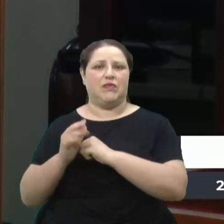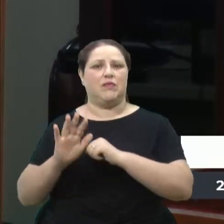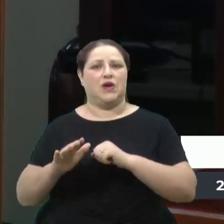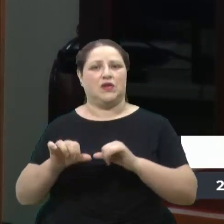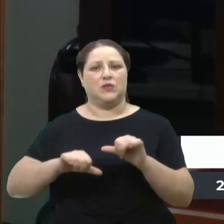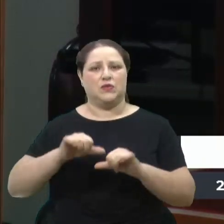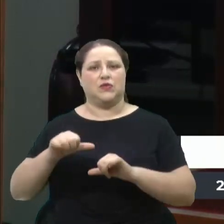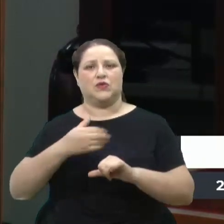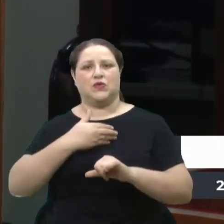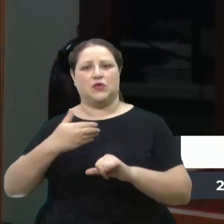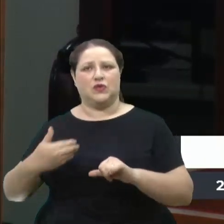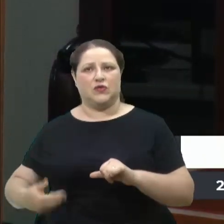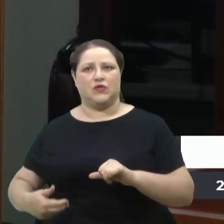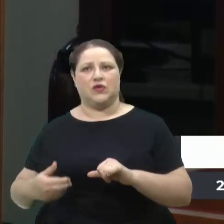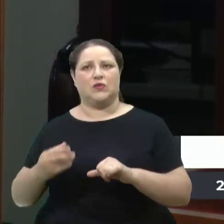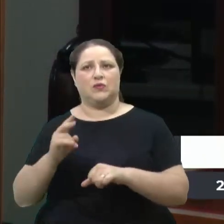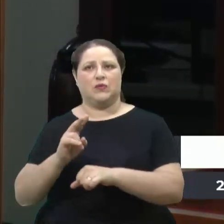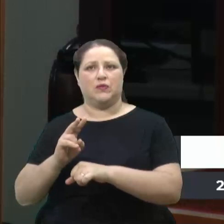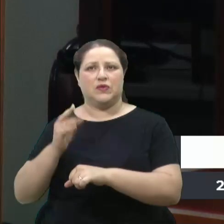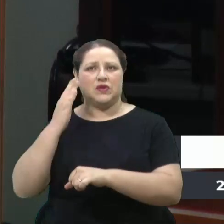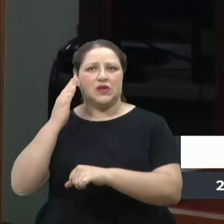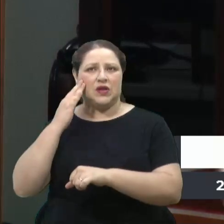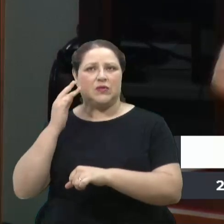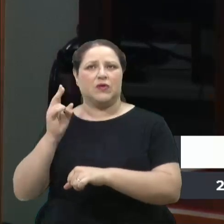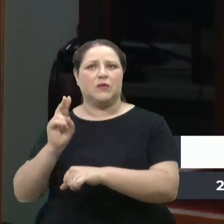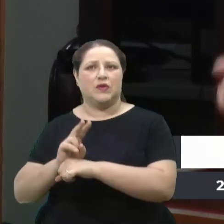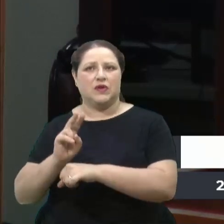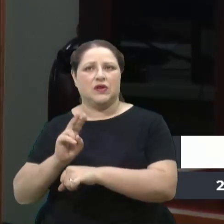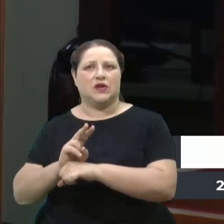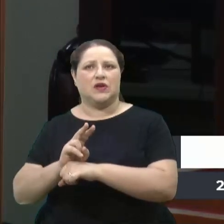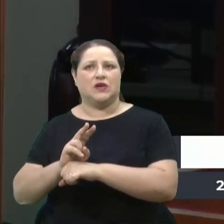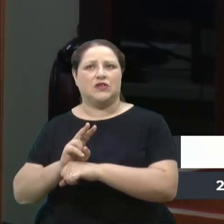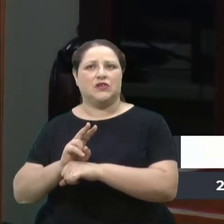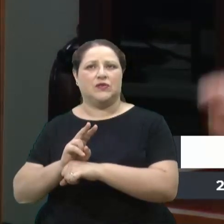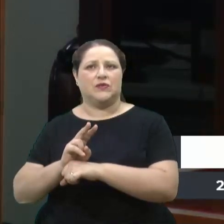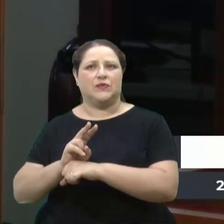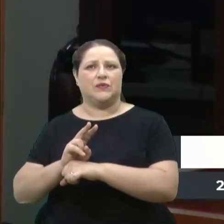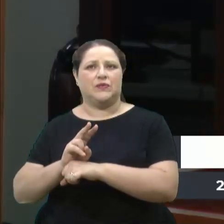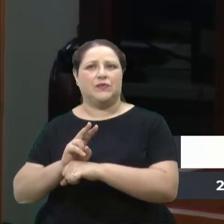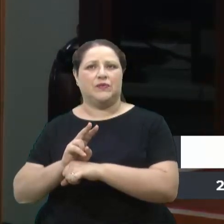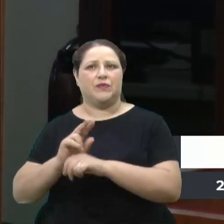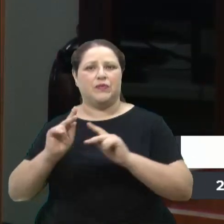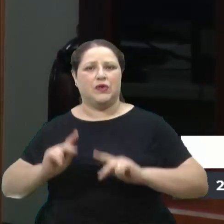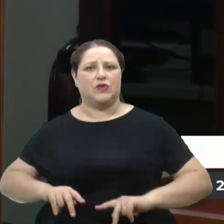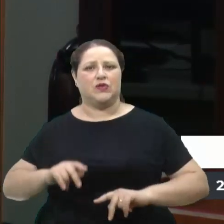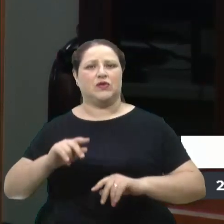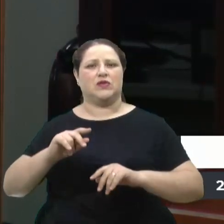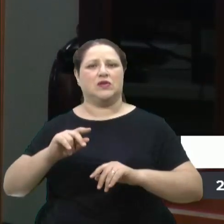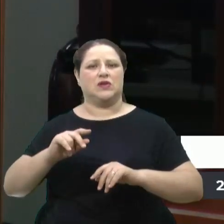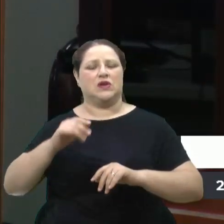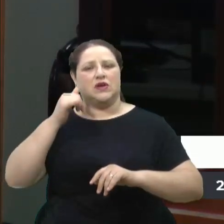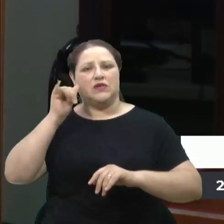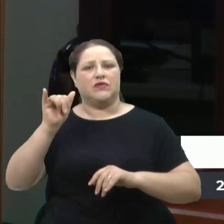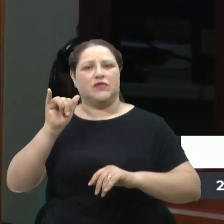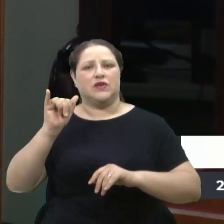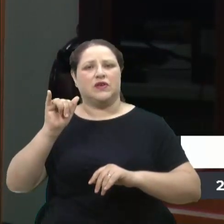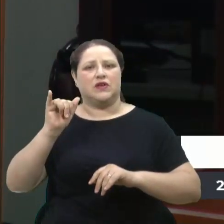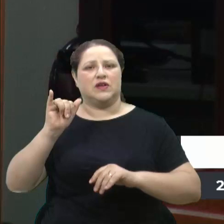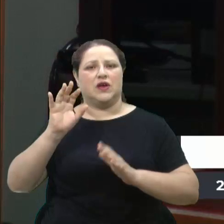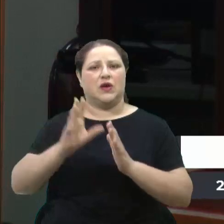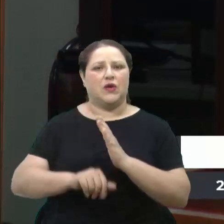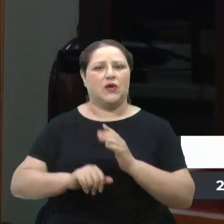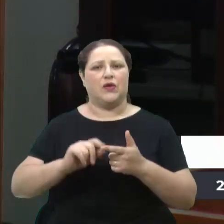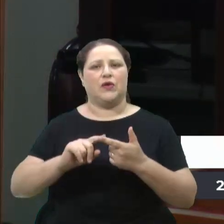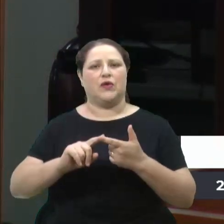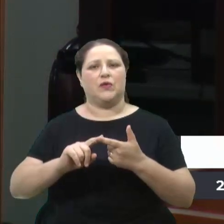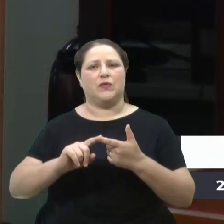cidadãos honestos e trabalhadores da morte durante um assalto, durante uma invasão de residência, né? Os